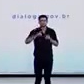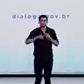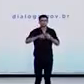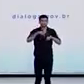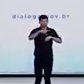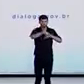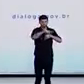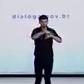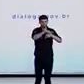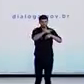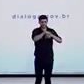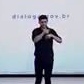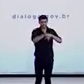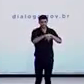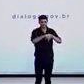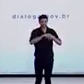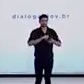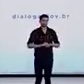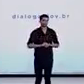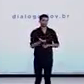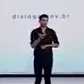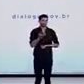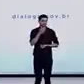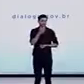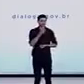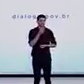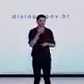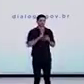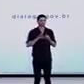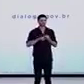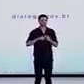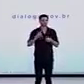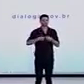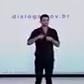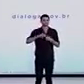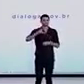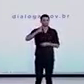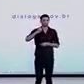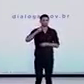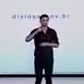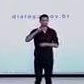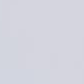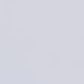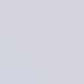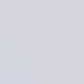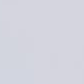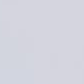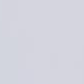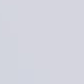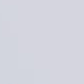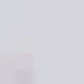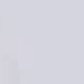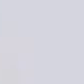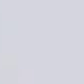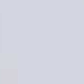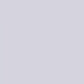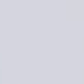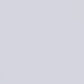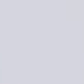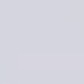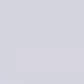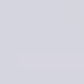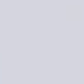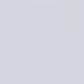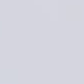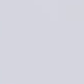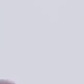Piripiri, eu quero falar, Capitão de Campos, Teresina, Lagoa Alegre, são